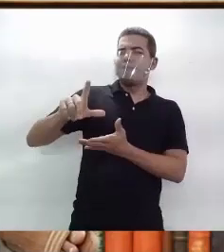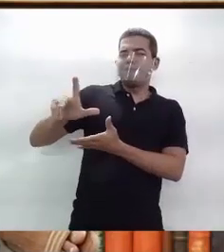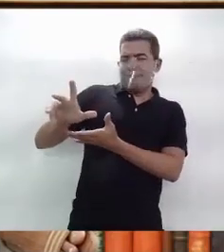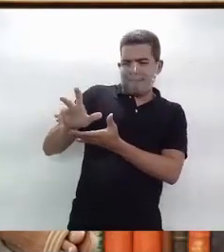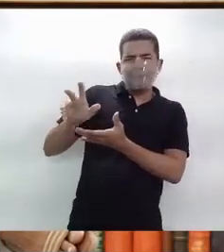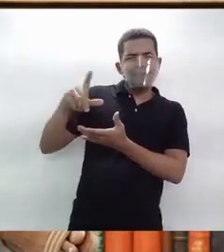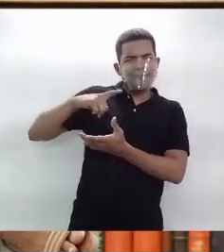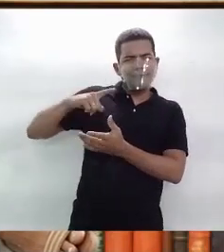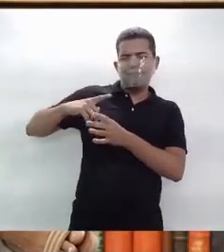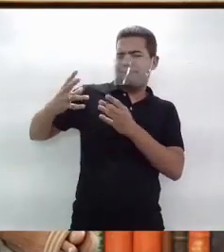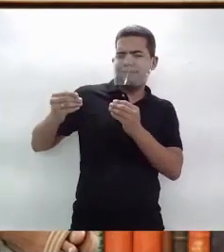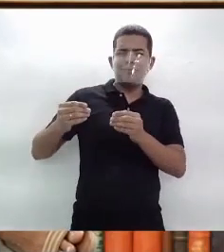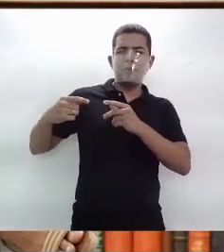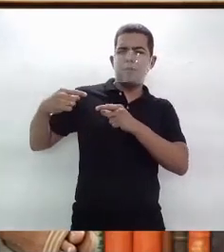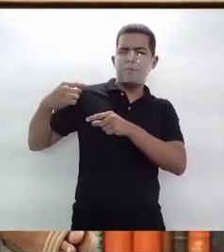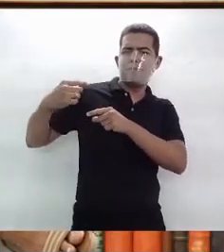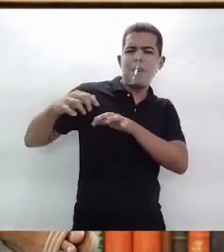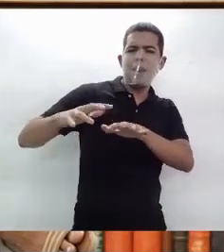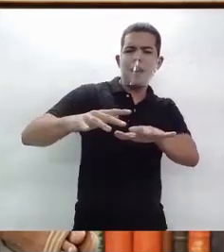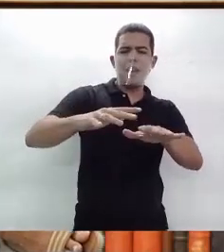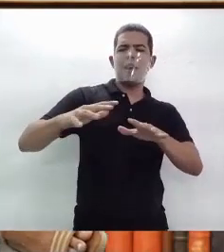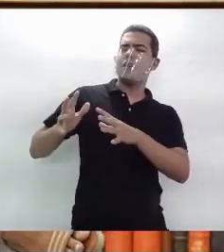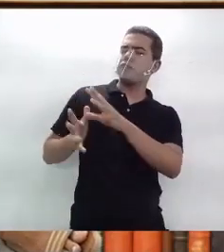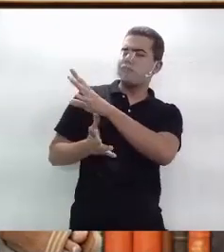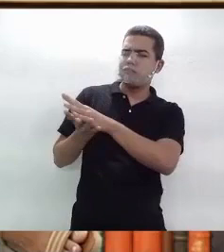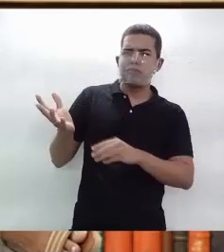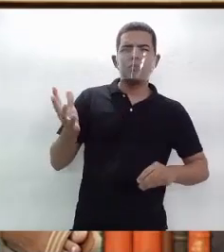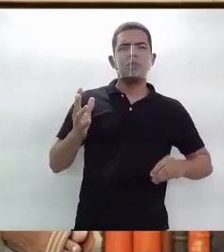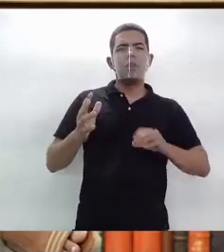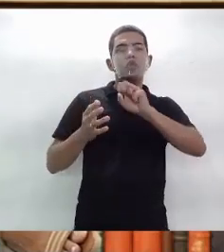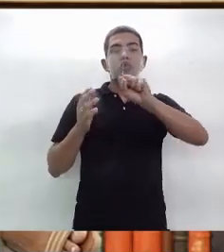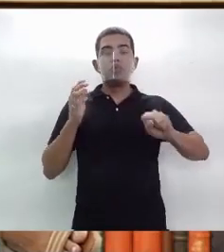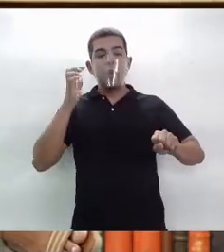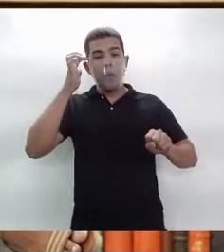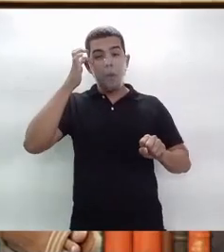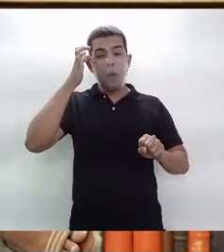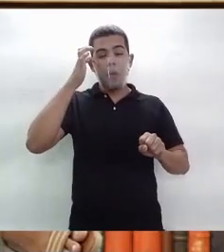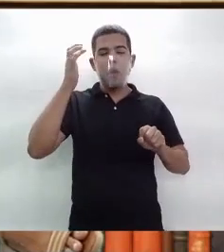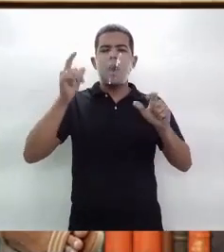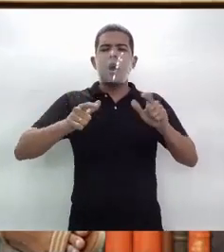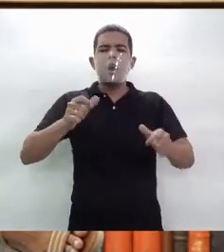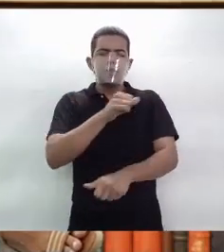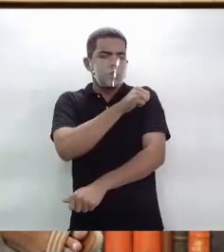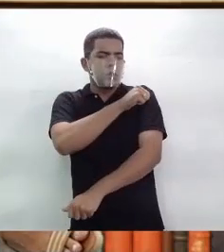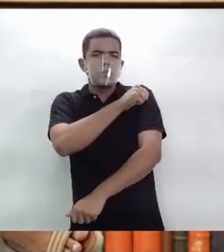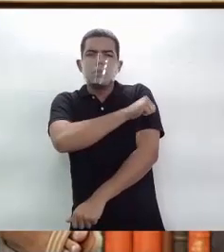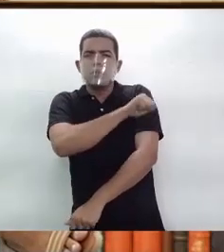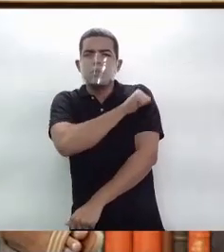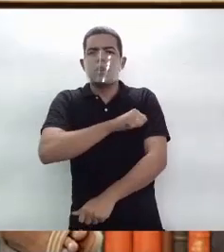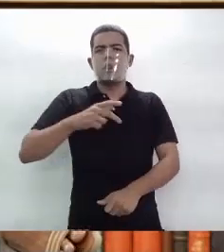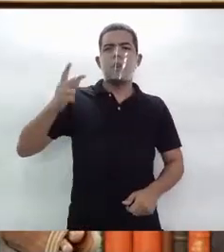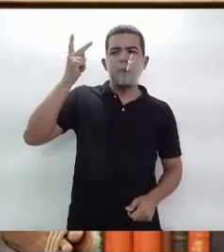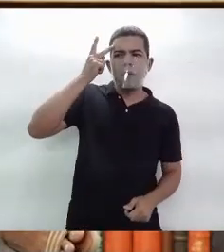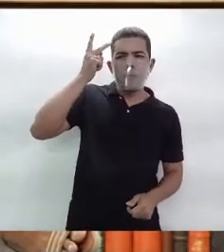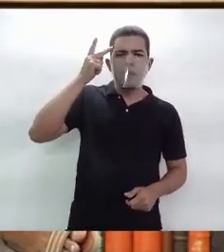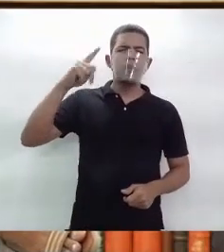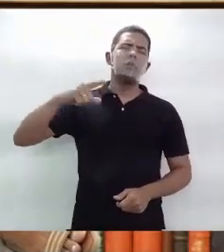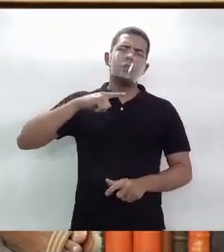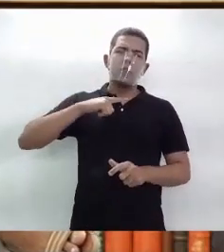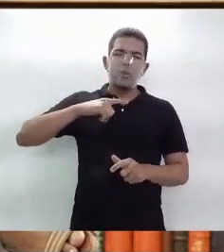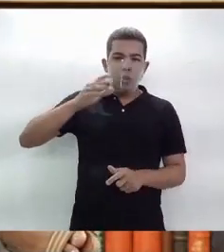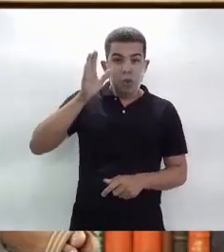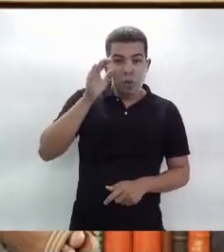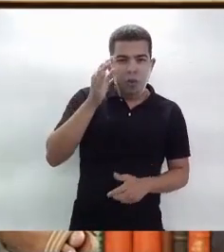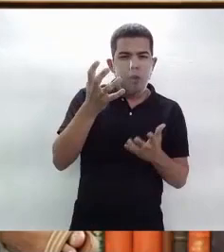e muitas apresentações e agremiações no sudeste do país. São Paulo, Rio de Janeiro, existem excelentes estudiosos. Se vocês tiverem